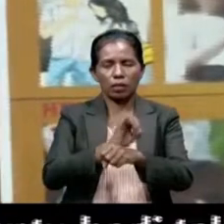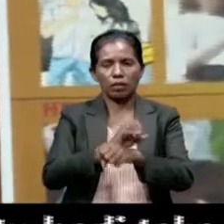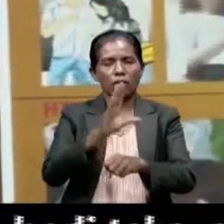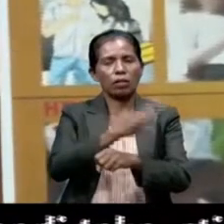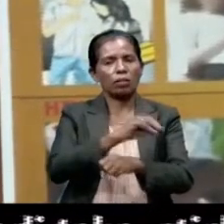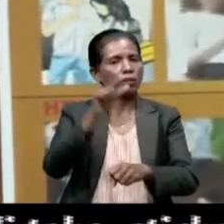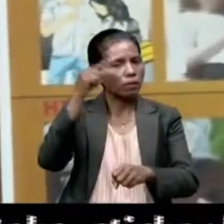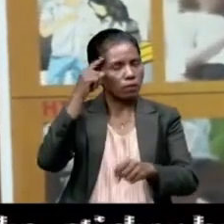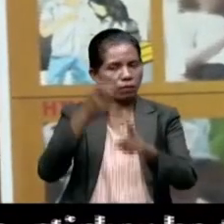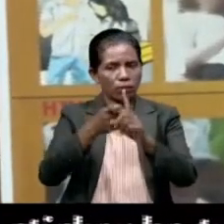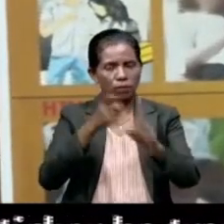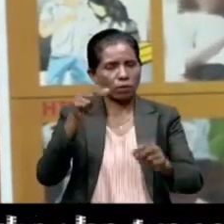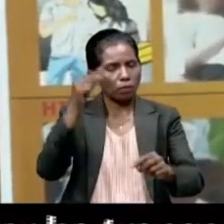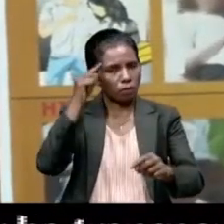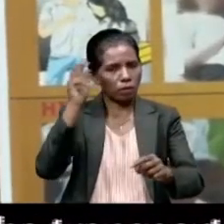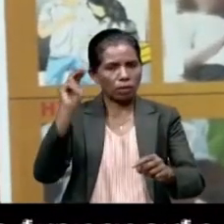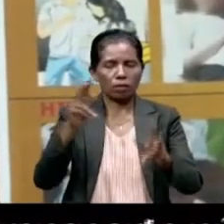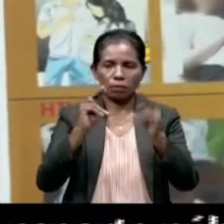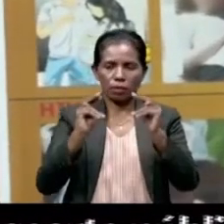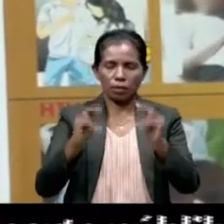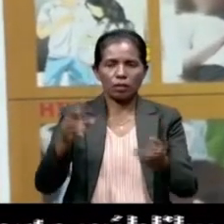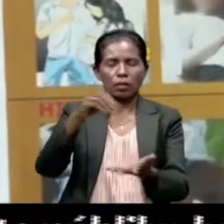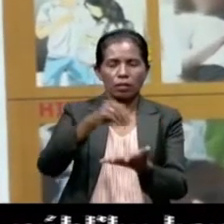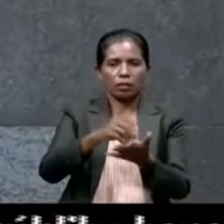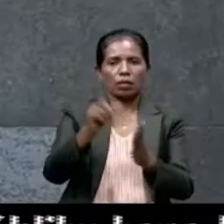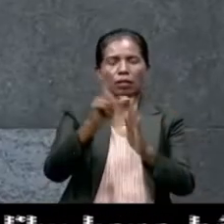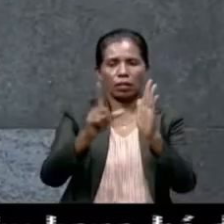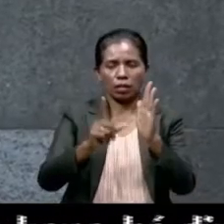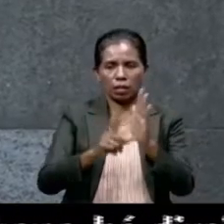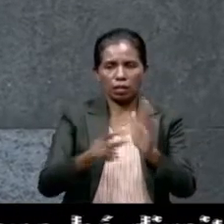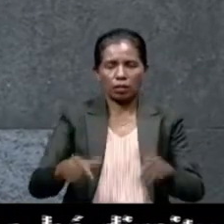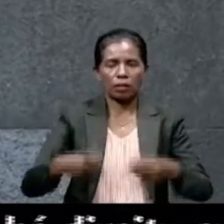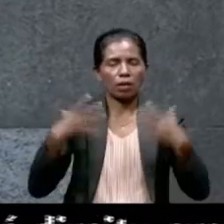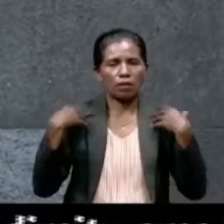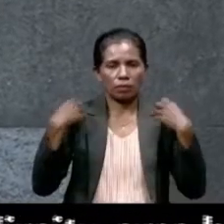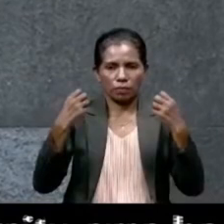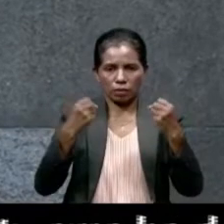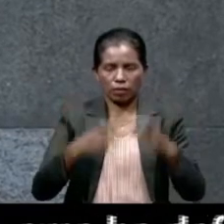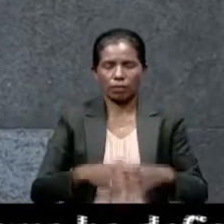governo, russi parte governo nien precisa criar decreto-lei nebe forte.